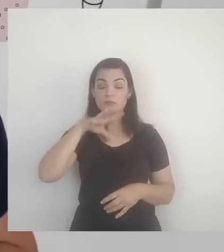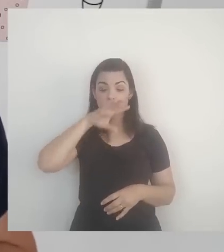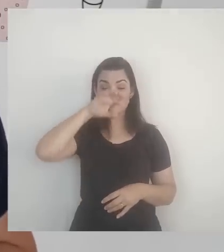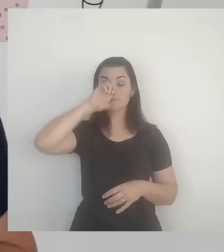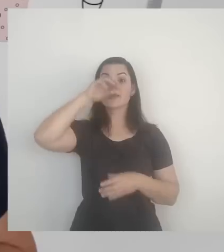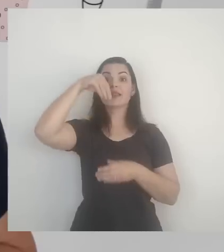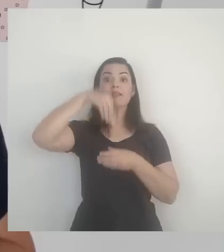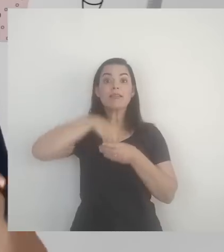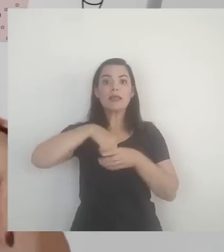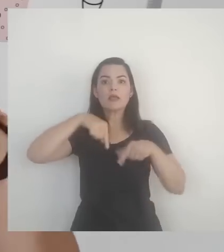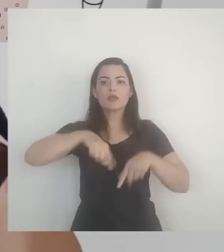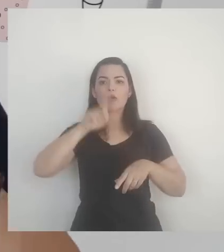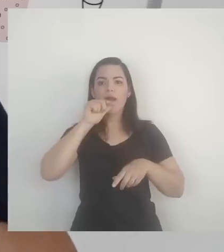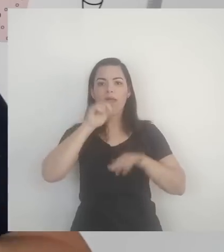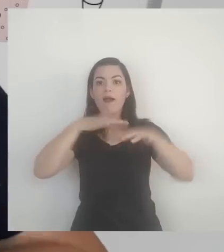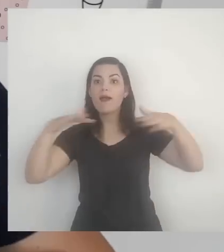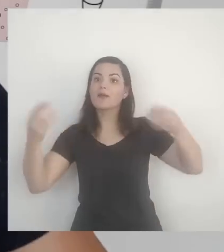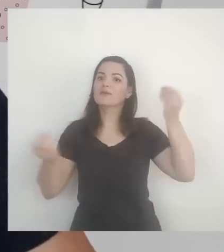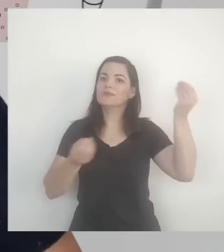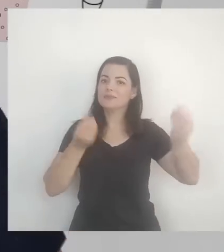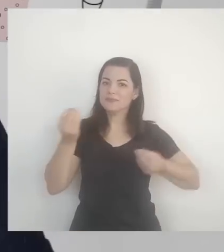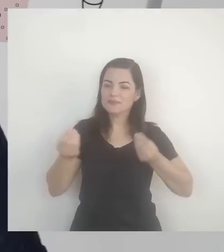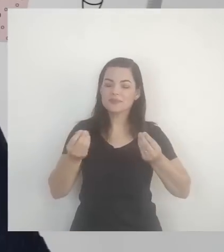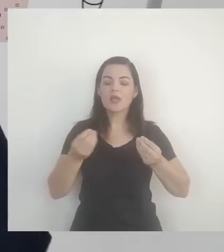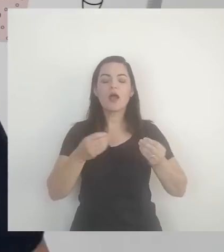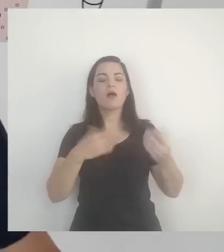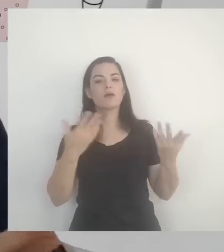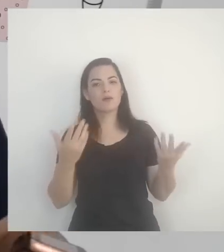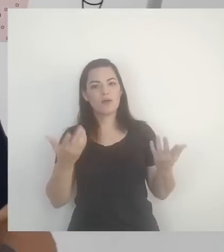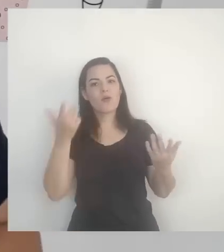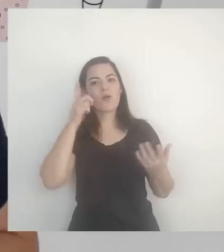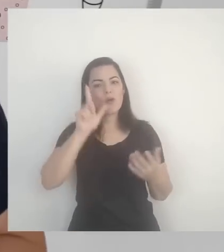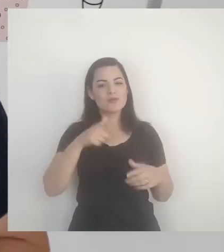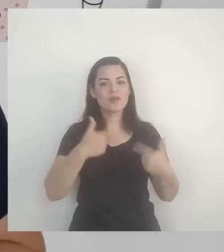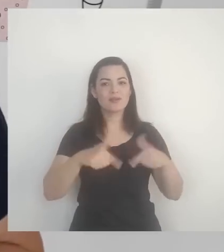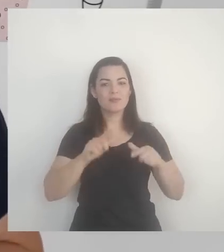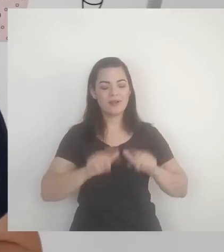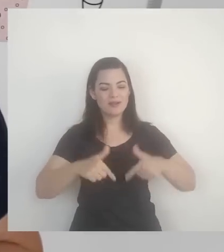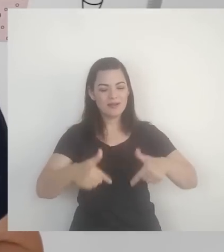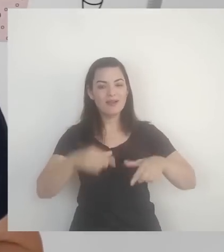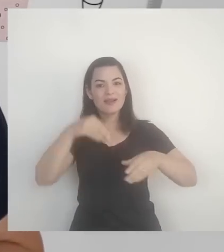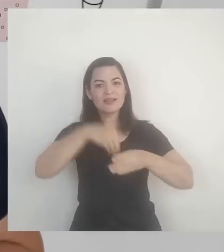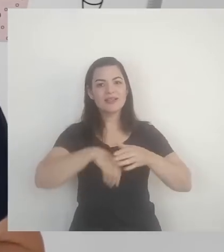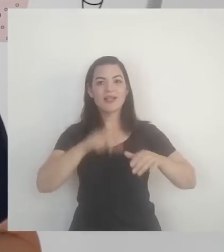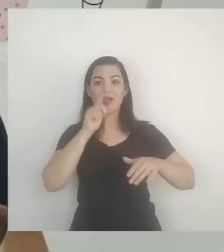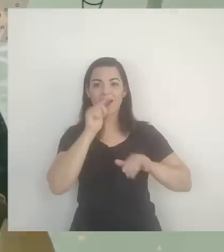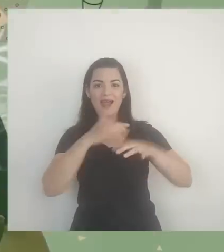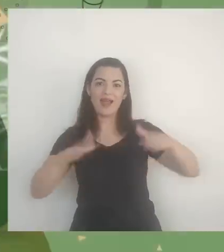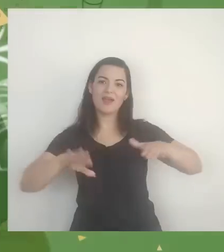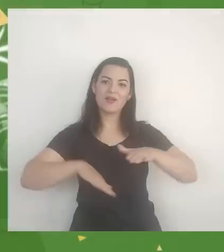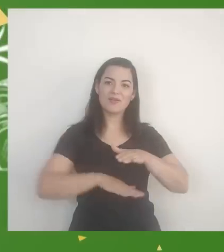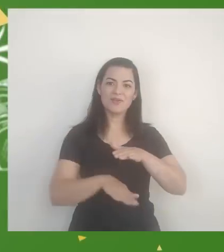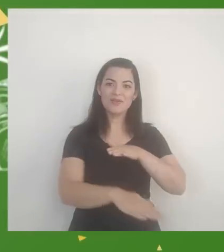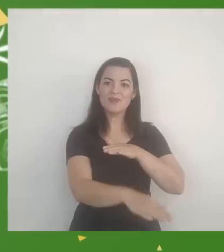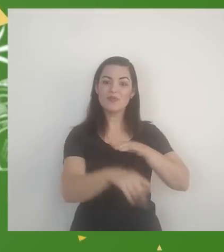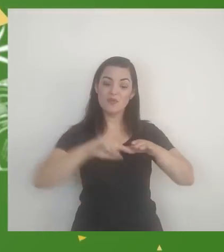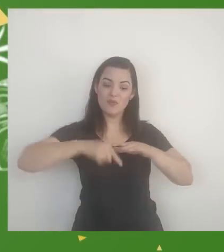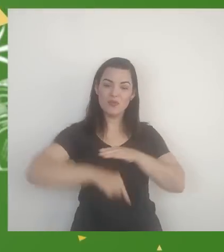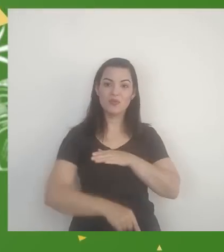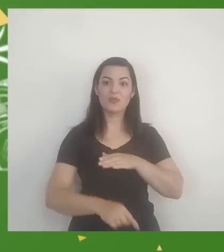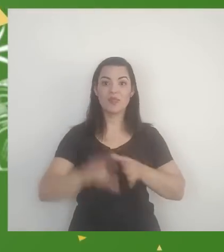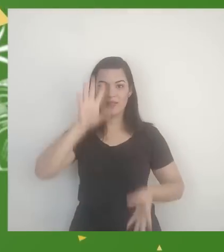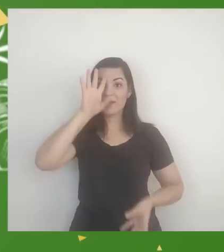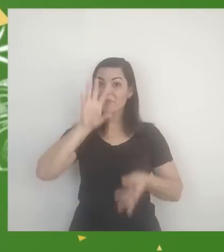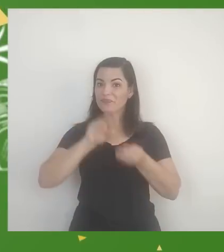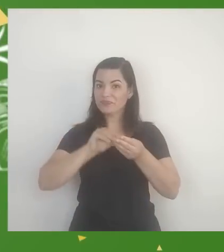no painel do submarino, permitindo que ele esteja vasculhando o fundo do mar. Anotem aí a